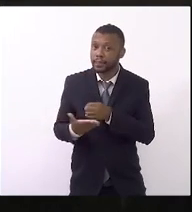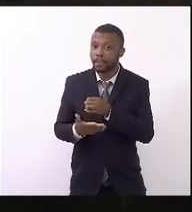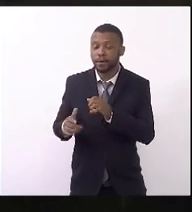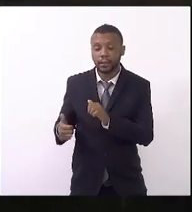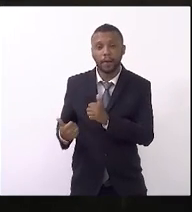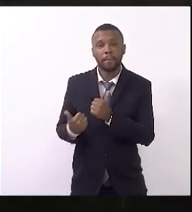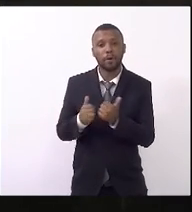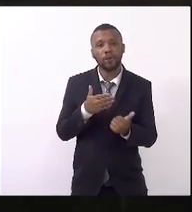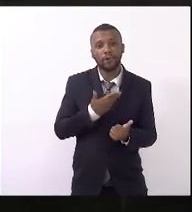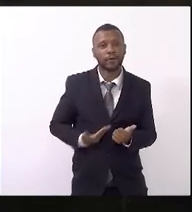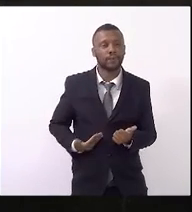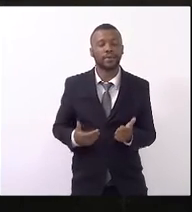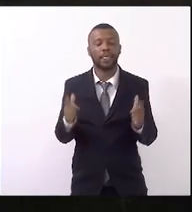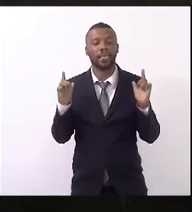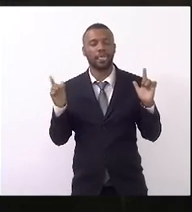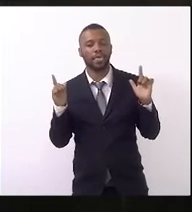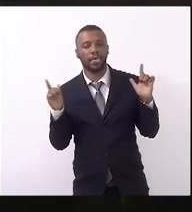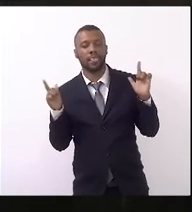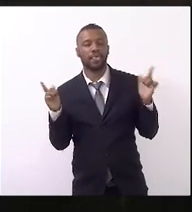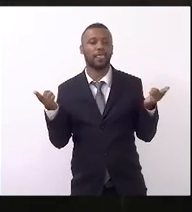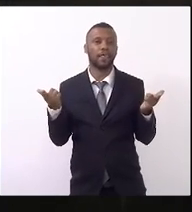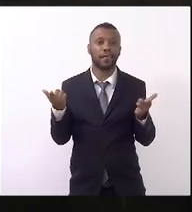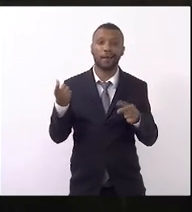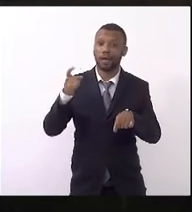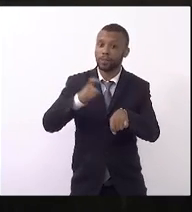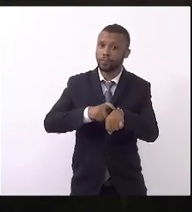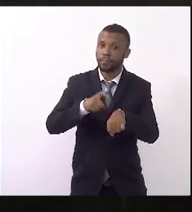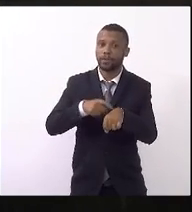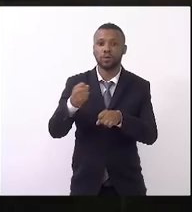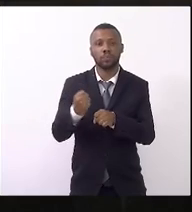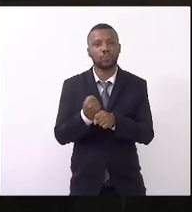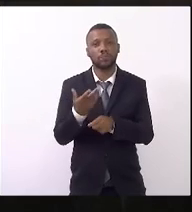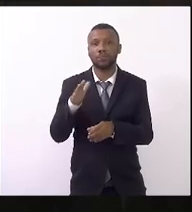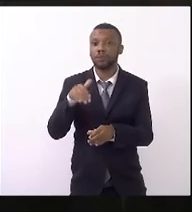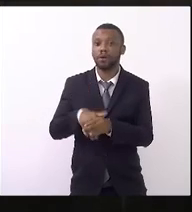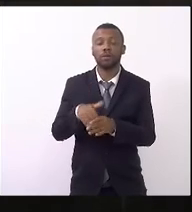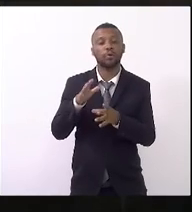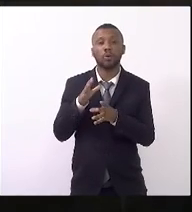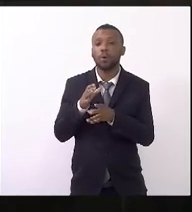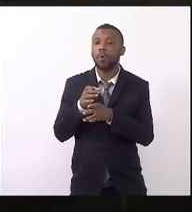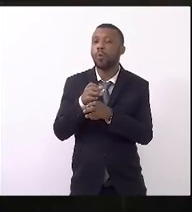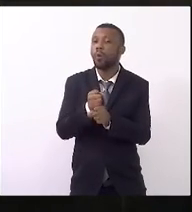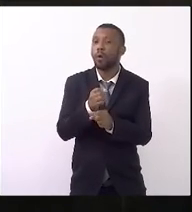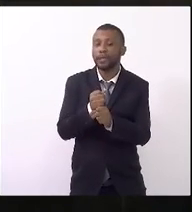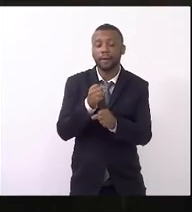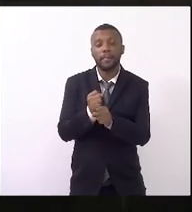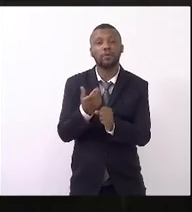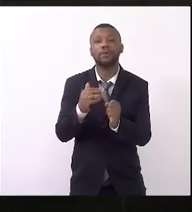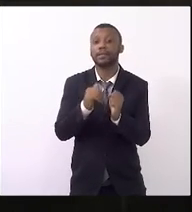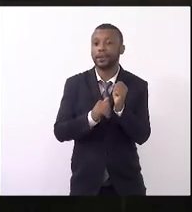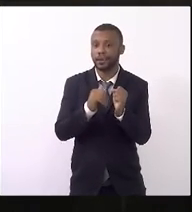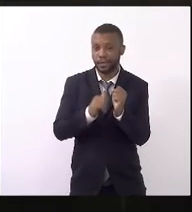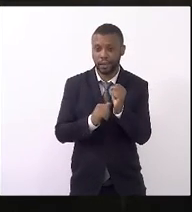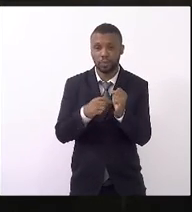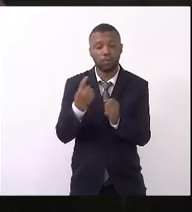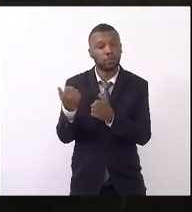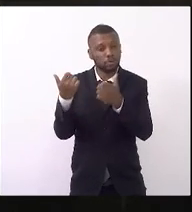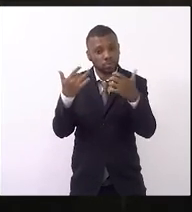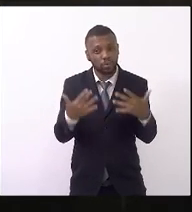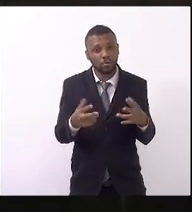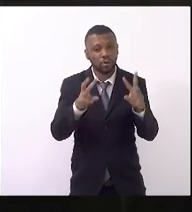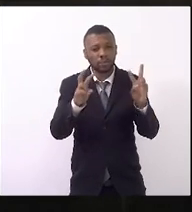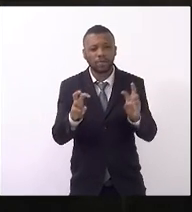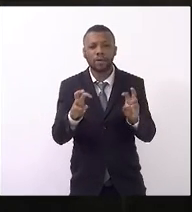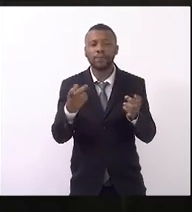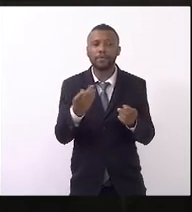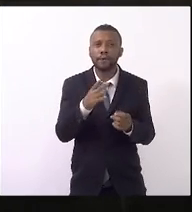fazerem graça durante o ano eleitoral sob o chamado orçamento secreto. Então, é disso que nós estamos falando. Alguém aqui falou de